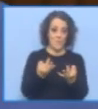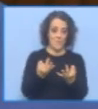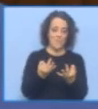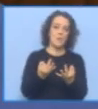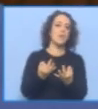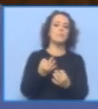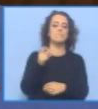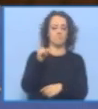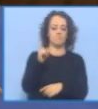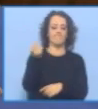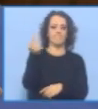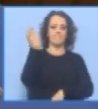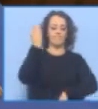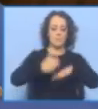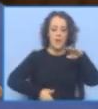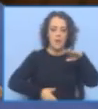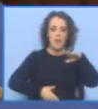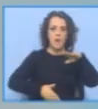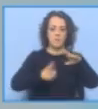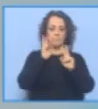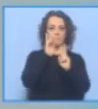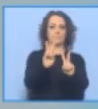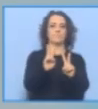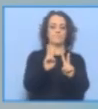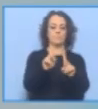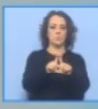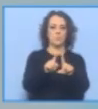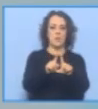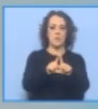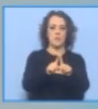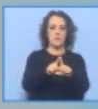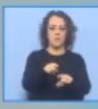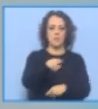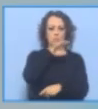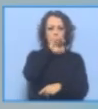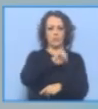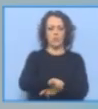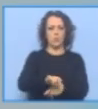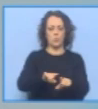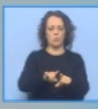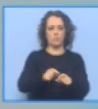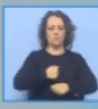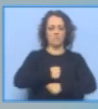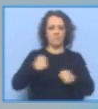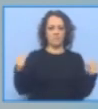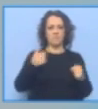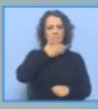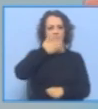Eles deparam-se com uma certa emancipação do seu próprio filho, não é? Que de